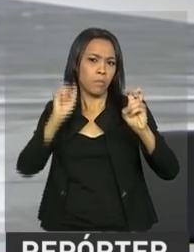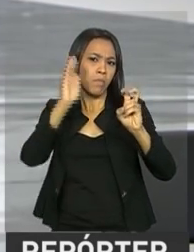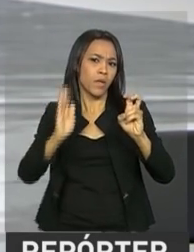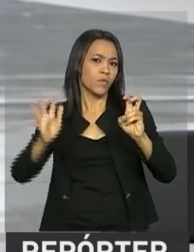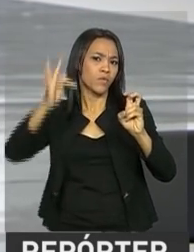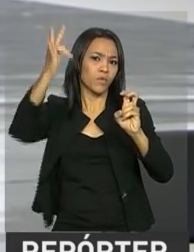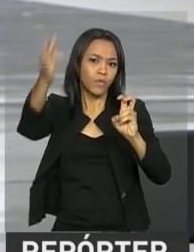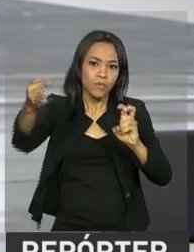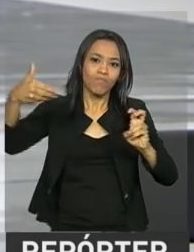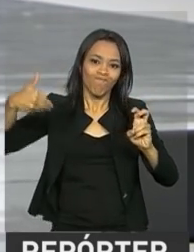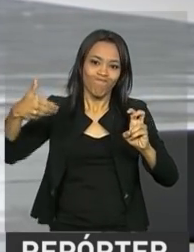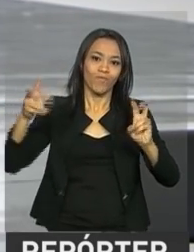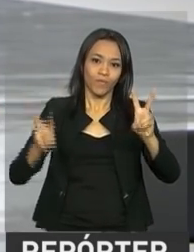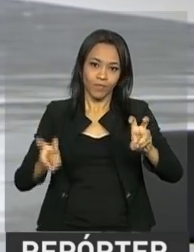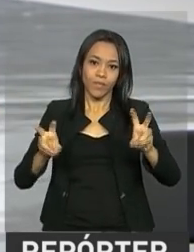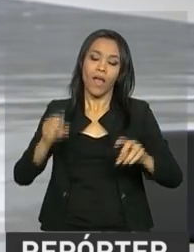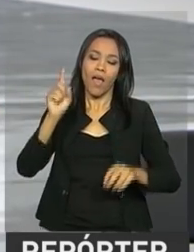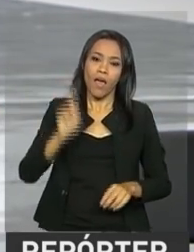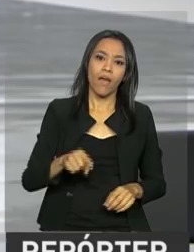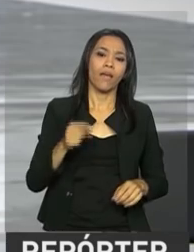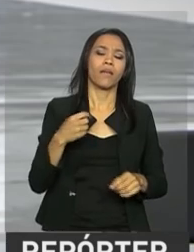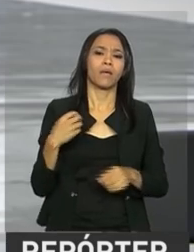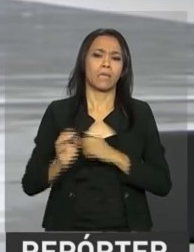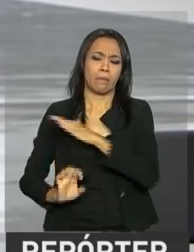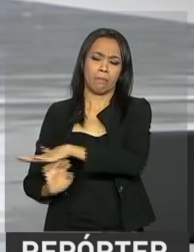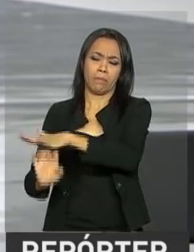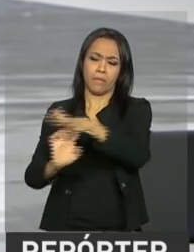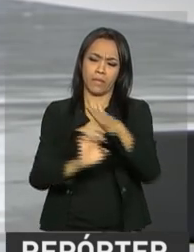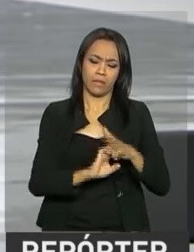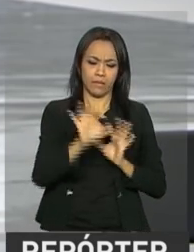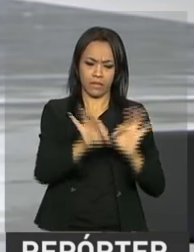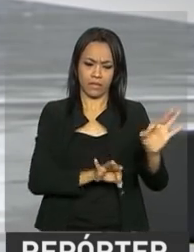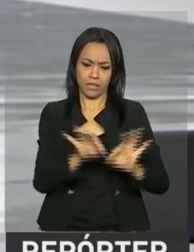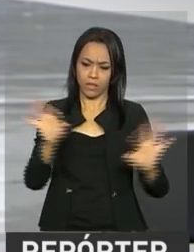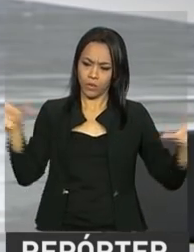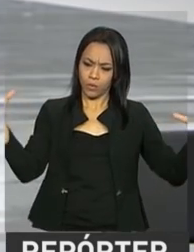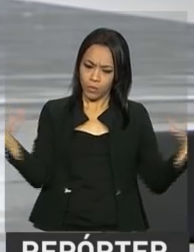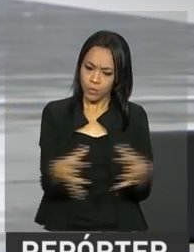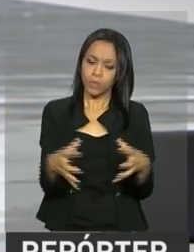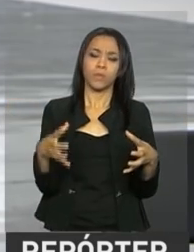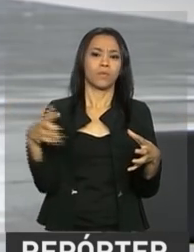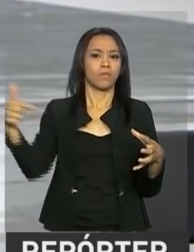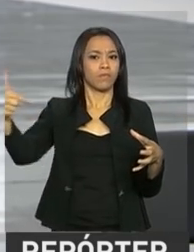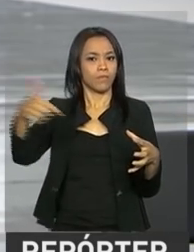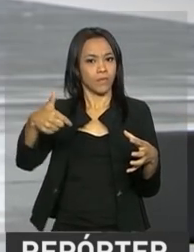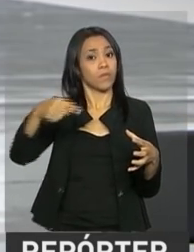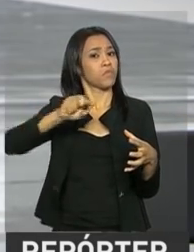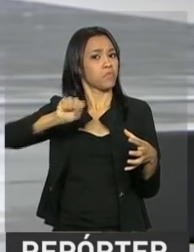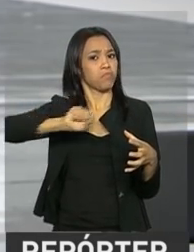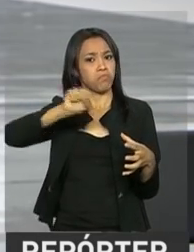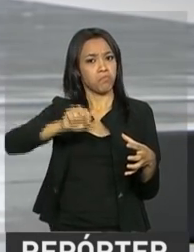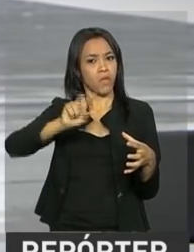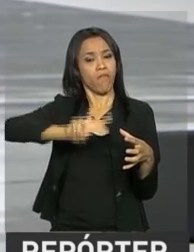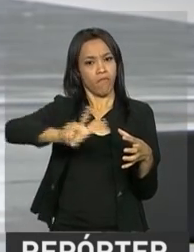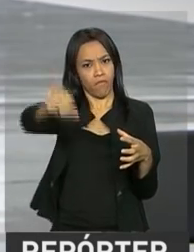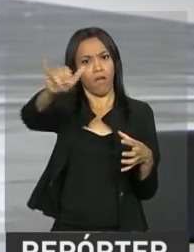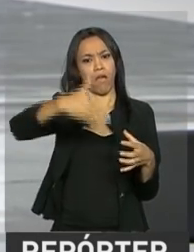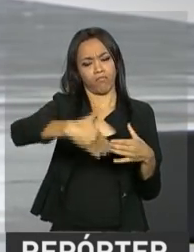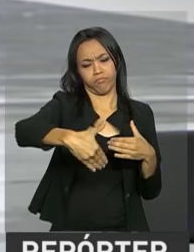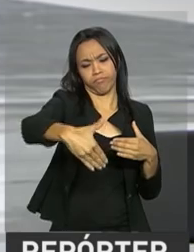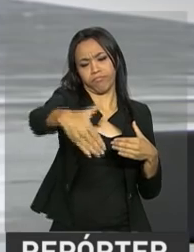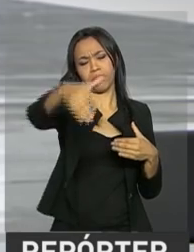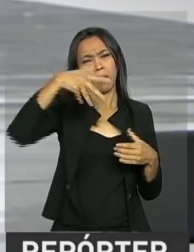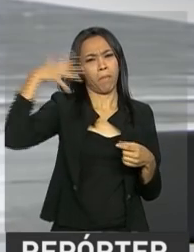encontro promovido por uma consultoria que reúne executivos, investidores e empresários e que vai realizar aí uma série